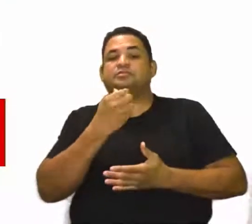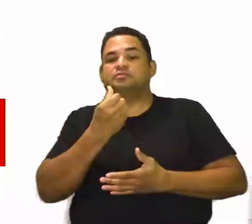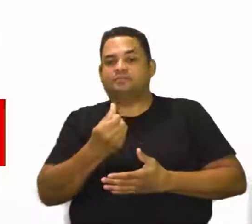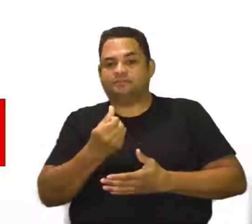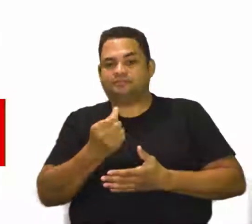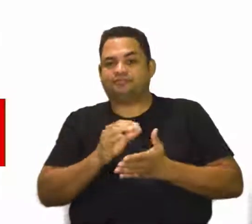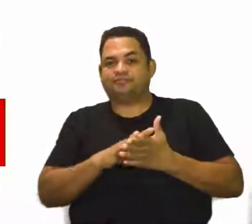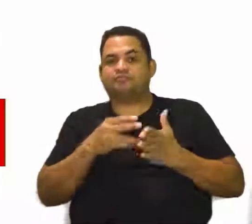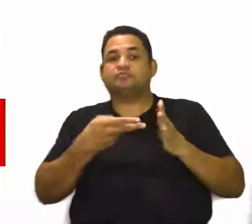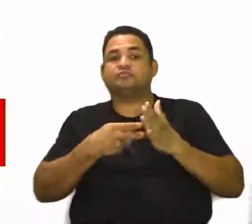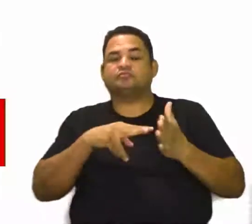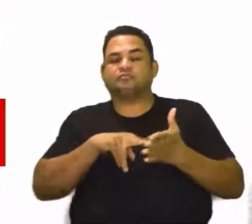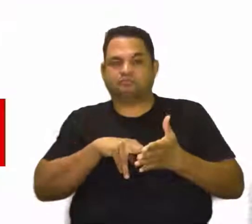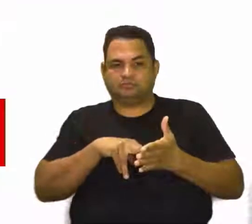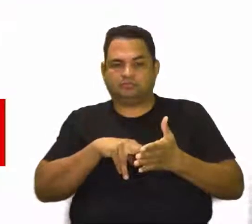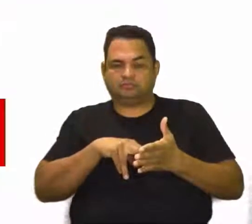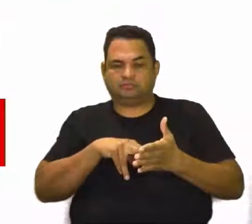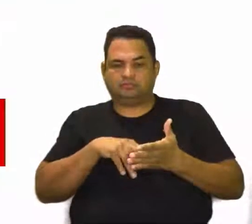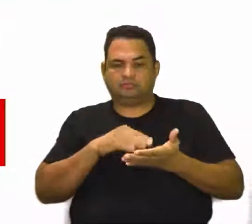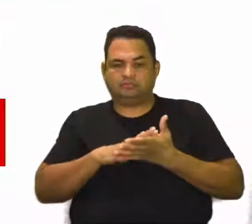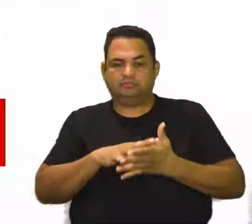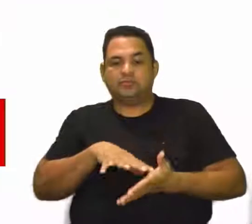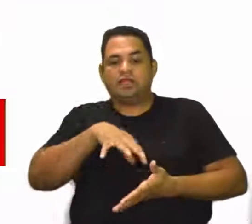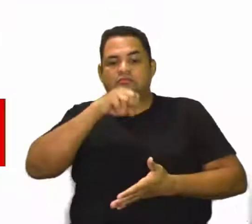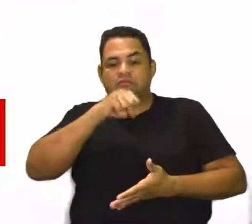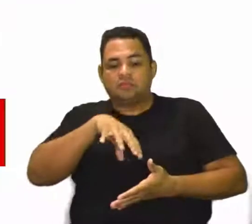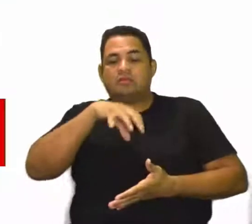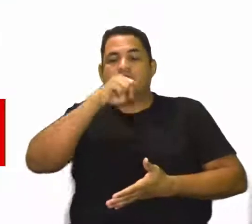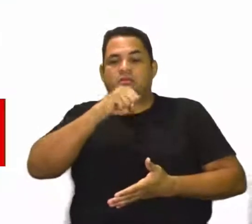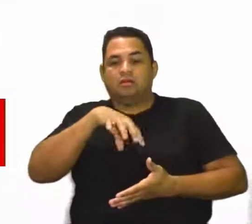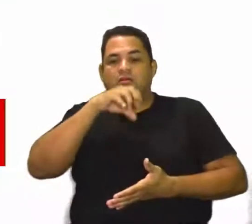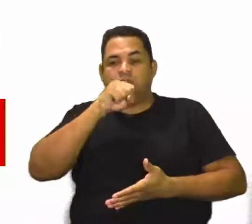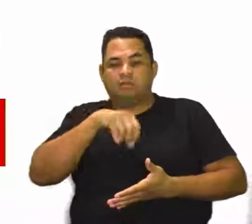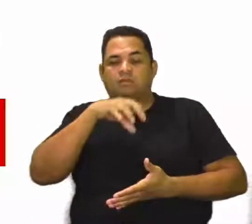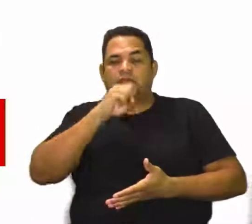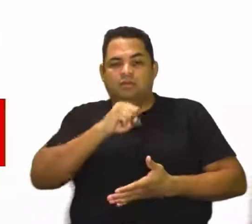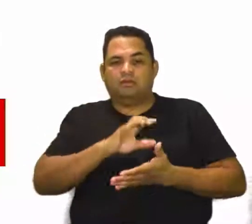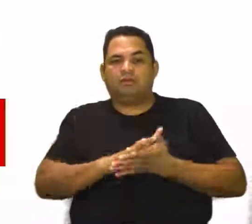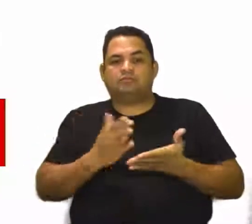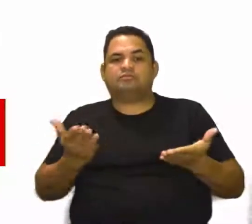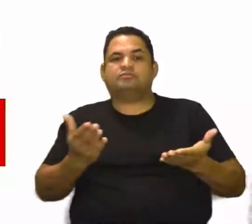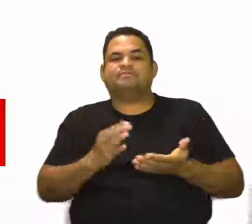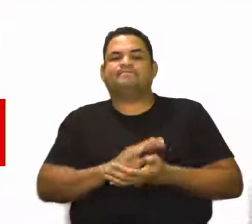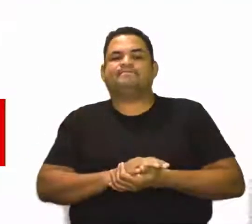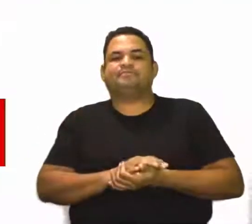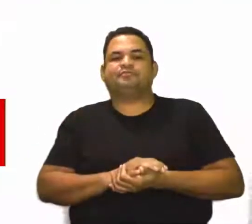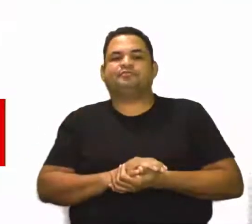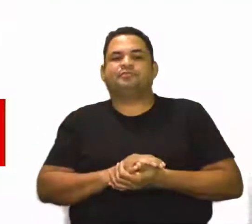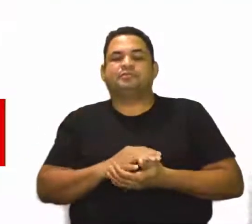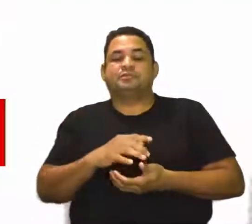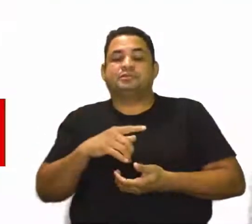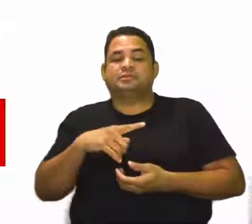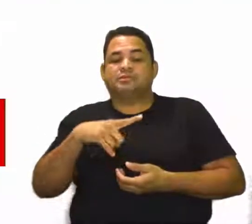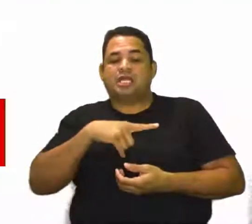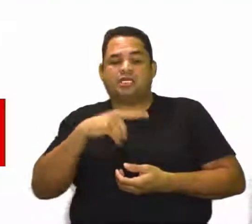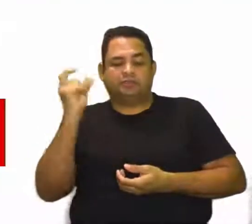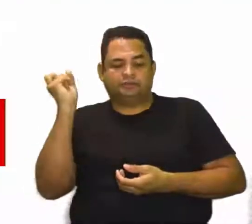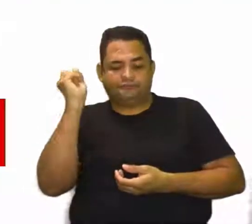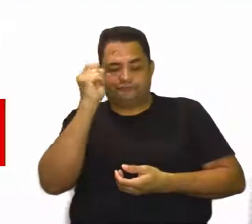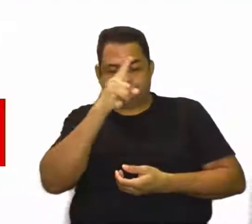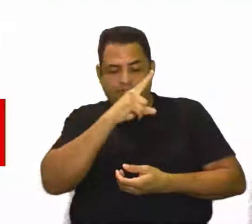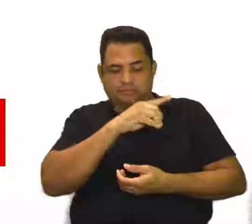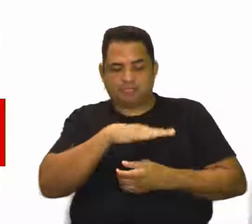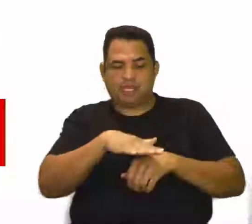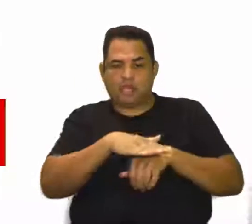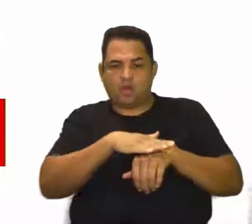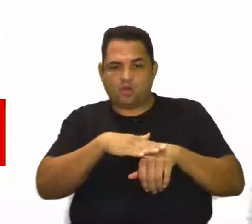que significa o quê? Que eu já vou respirar mais rápido que o normal, eu já vou ter dificuldade, né, de